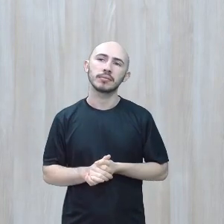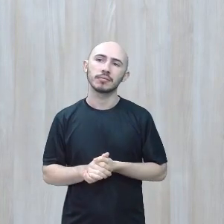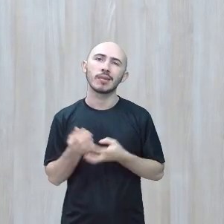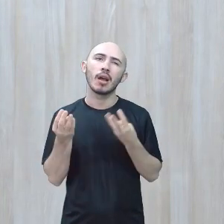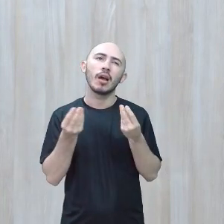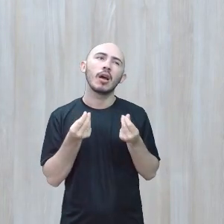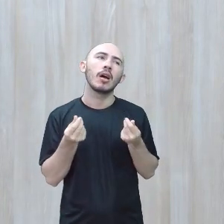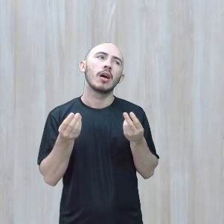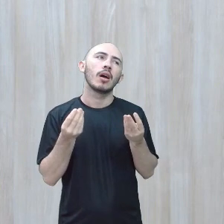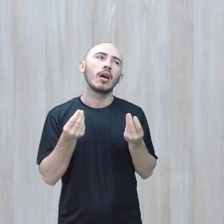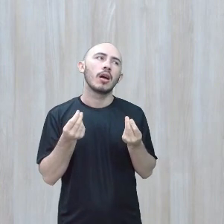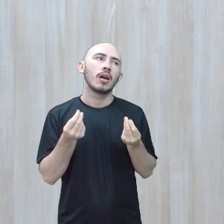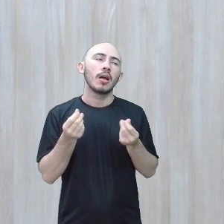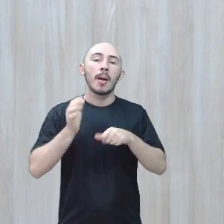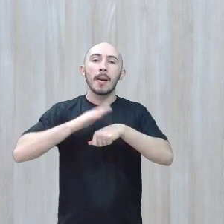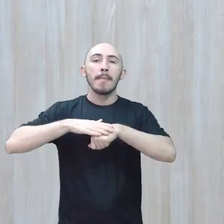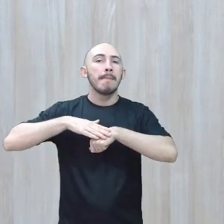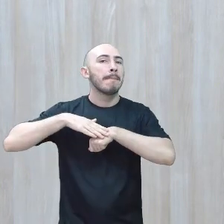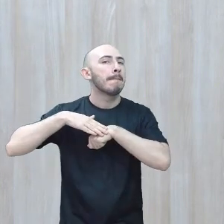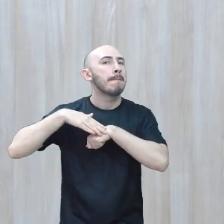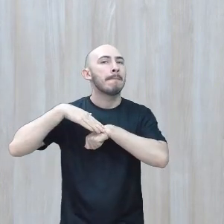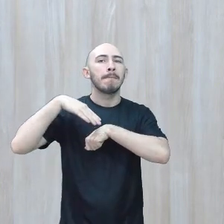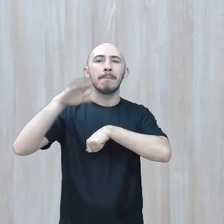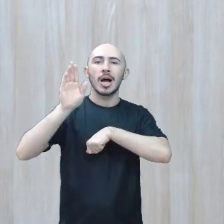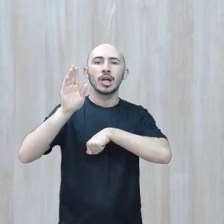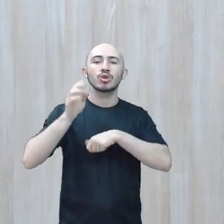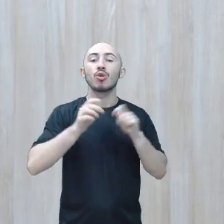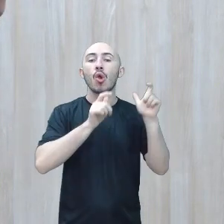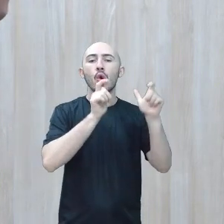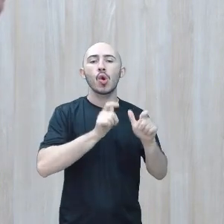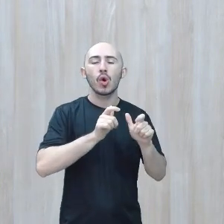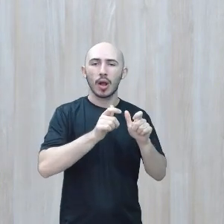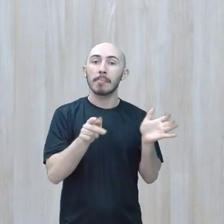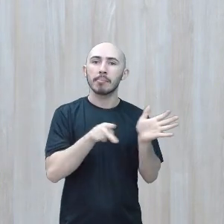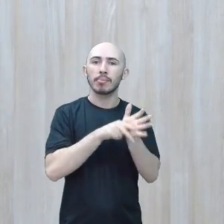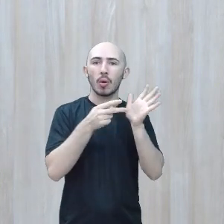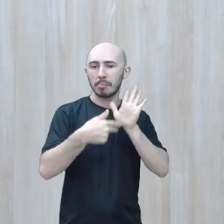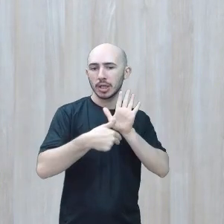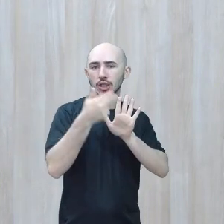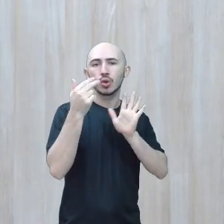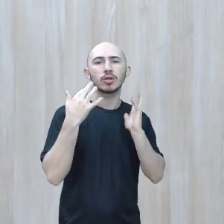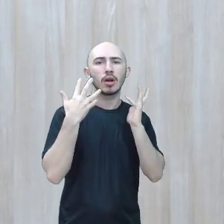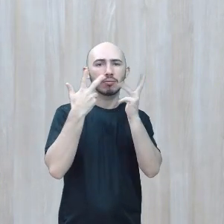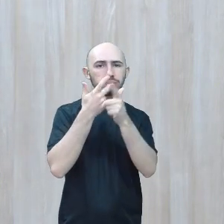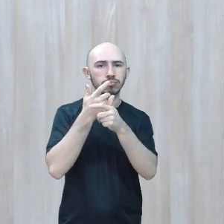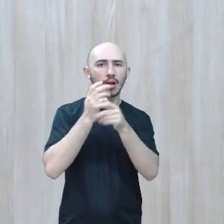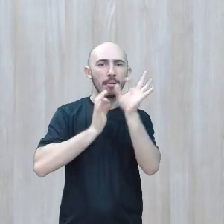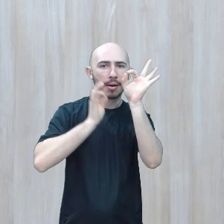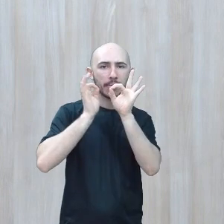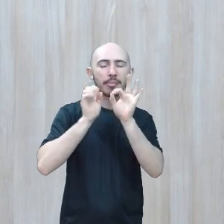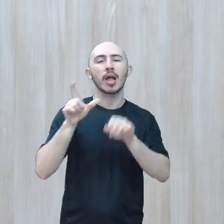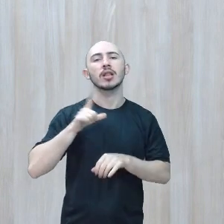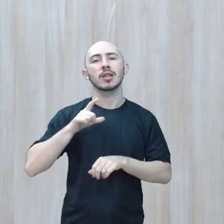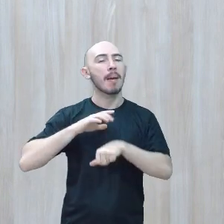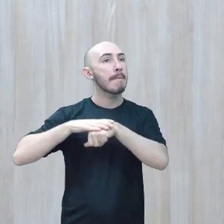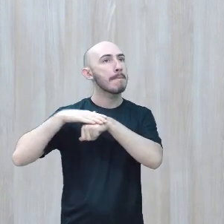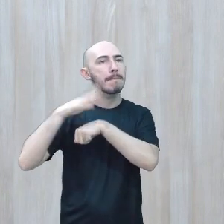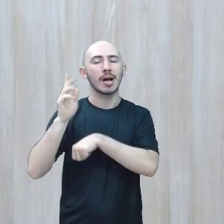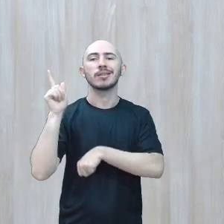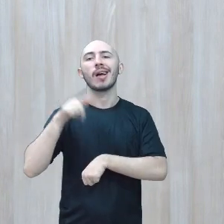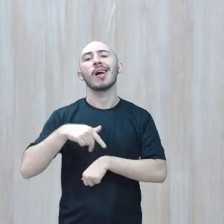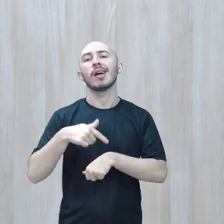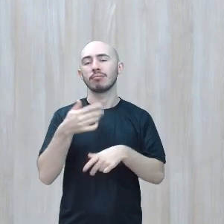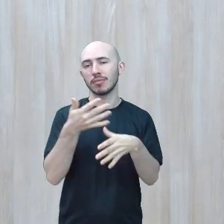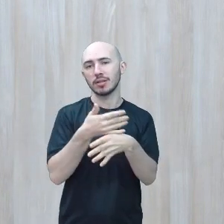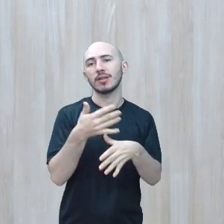como é que eu posso dizer, mais clínicas de cirurgia plástica. Então, é tão forte essa questão que, tipo, quando